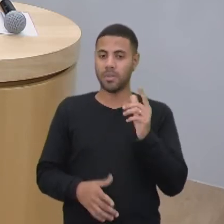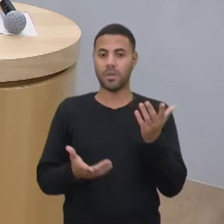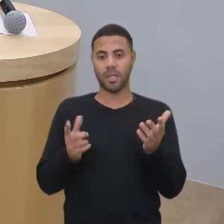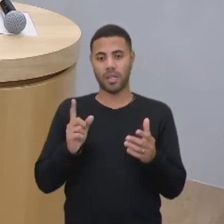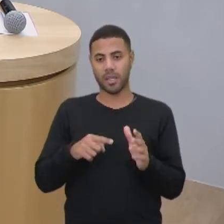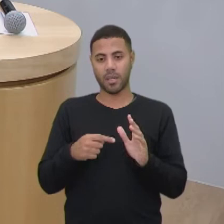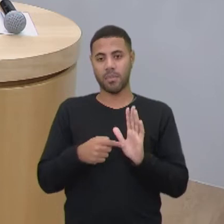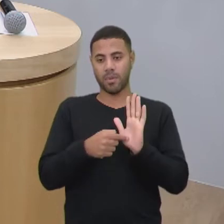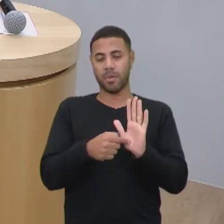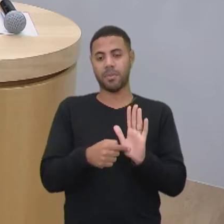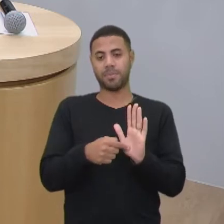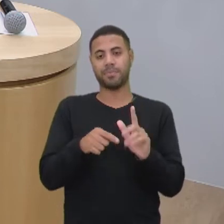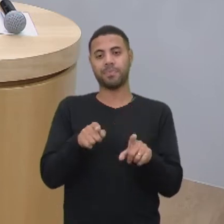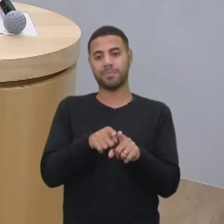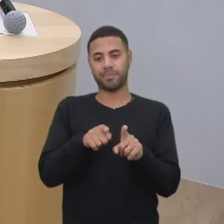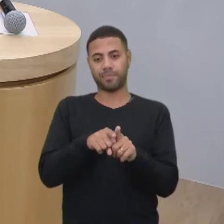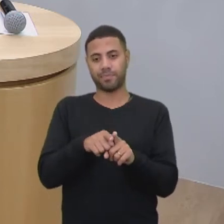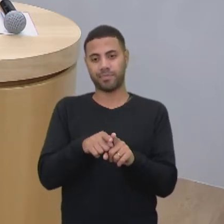crítica